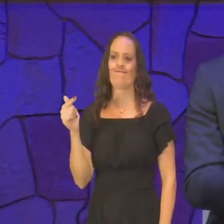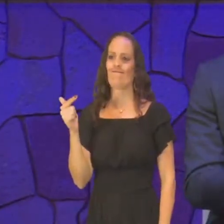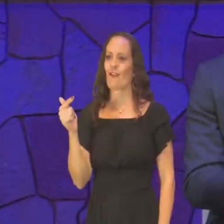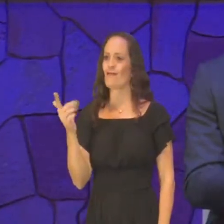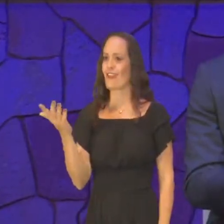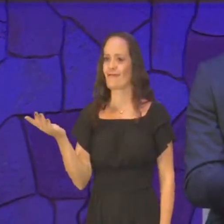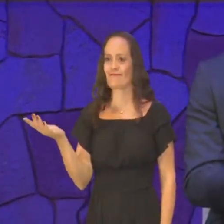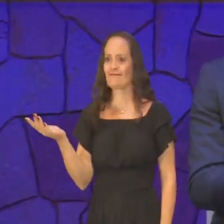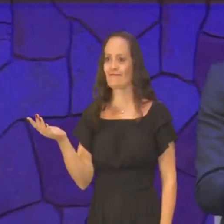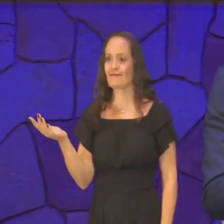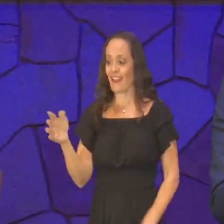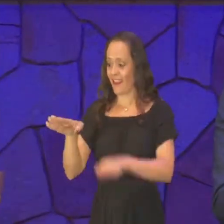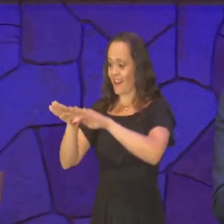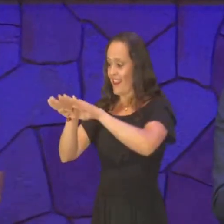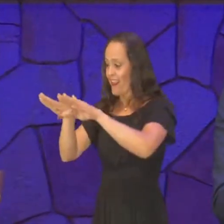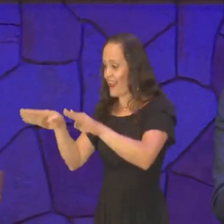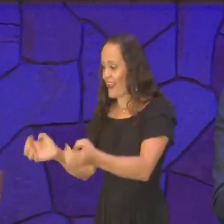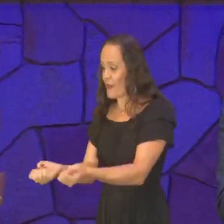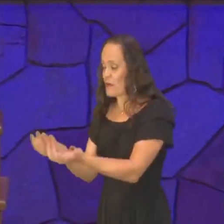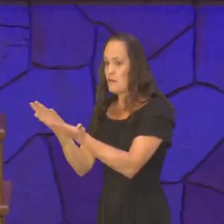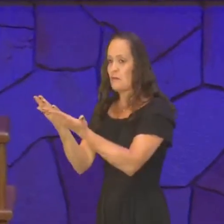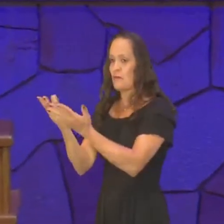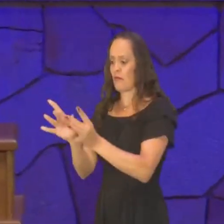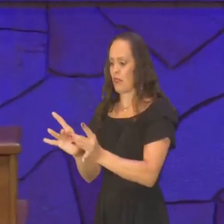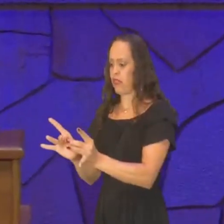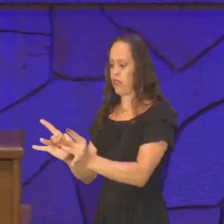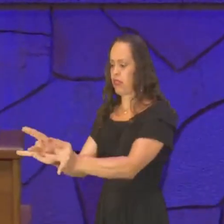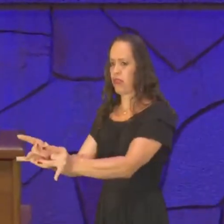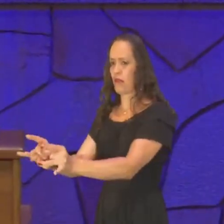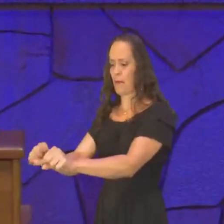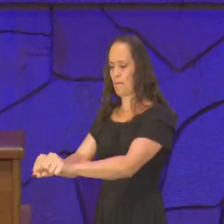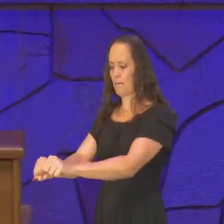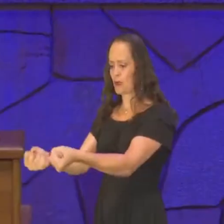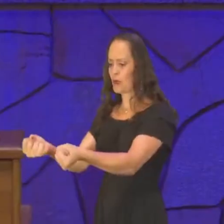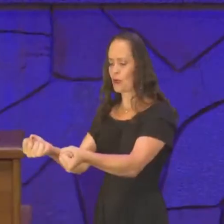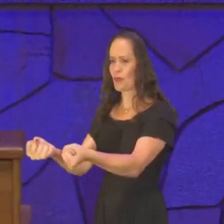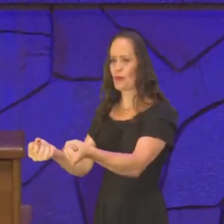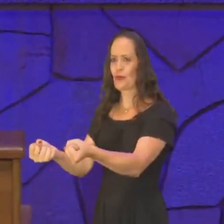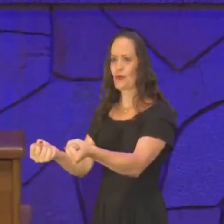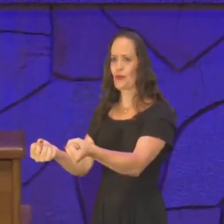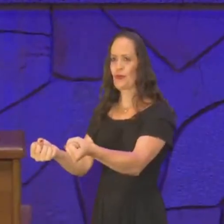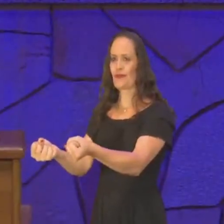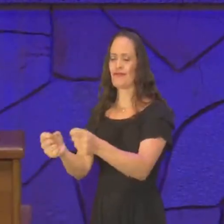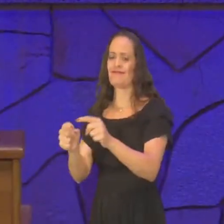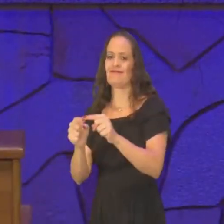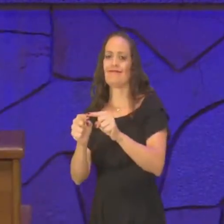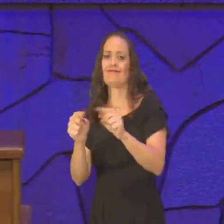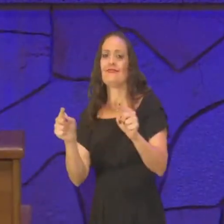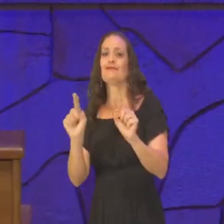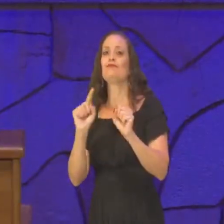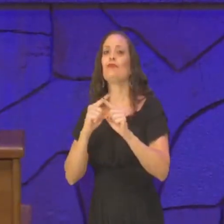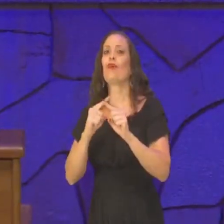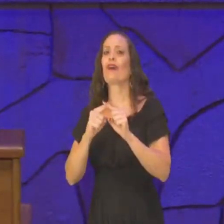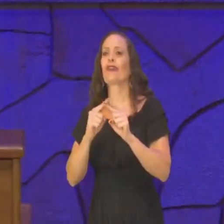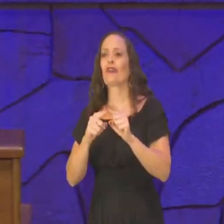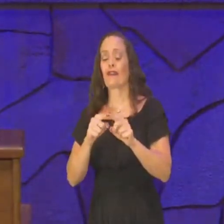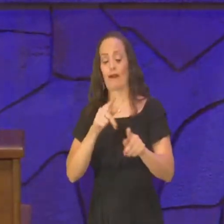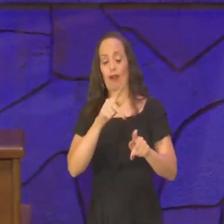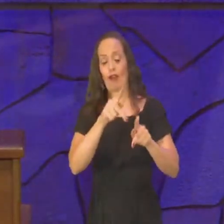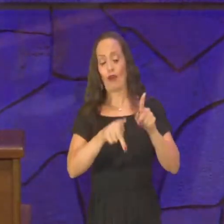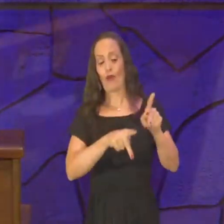Os altares foram derribados, os altares foram quebrados, porque o povo